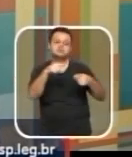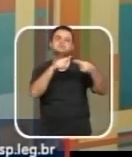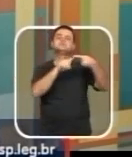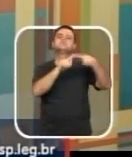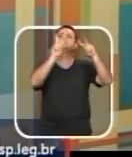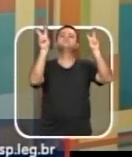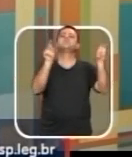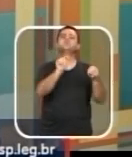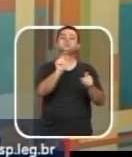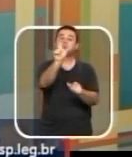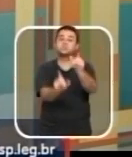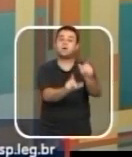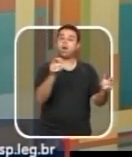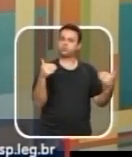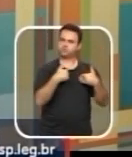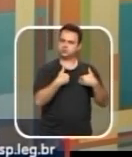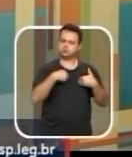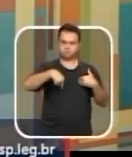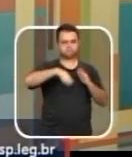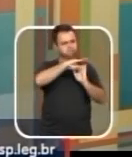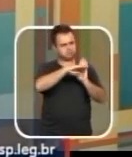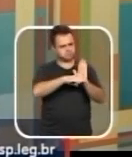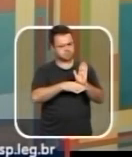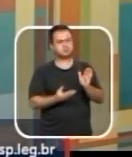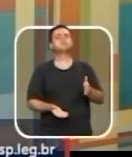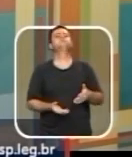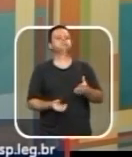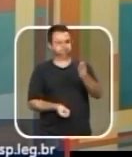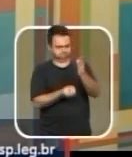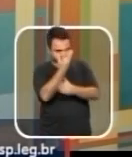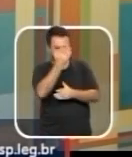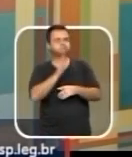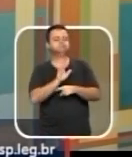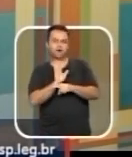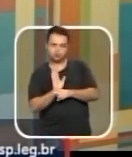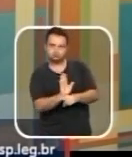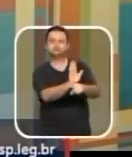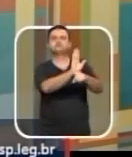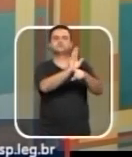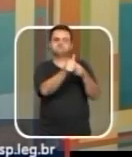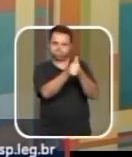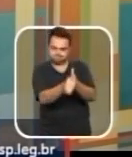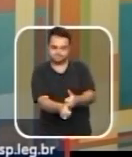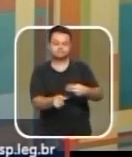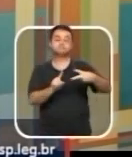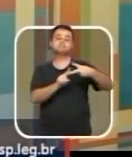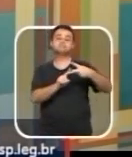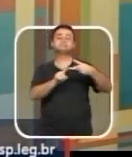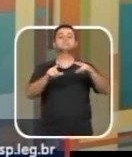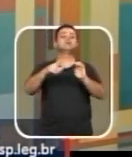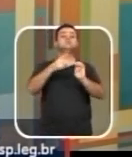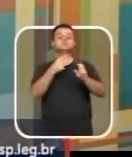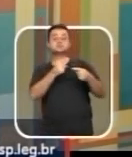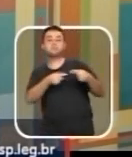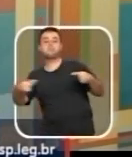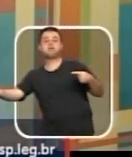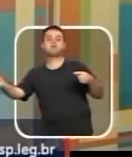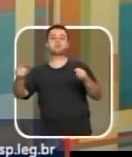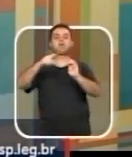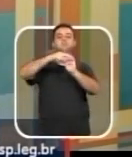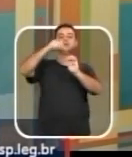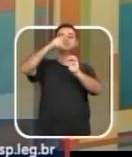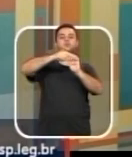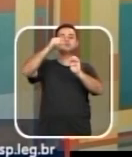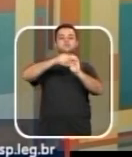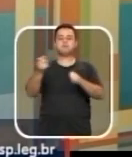de Atenção Integral ao Autismo no município, e outro que institui a Semana Municipal do Empreendedorismo e da Inovação. Encerrando a pauta,